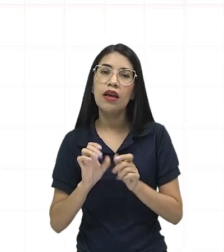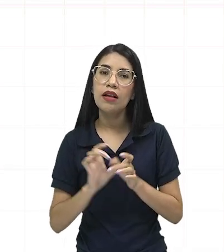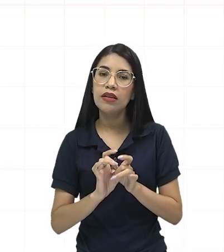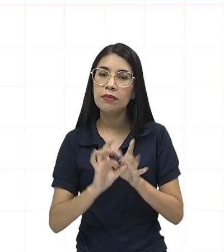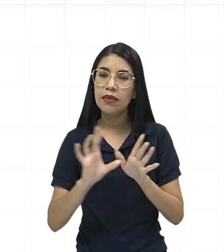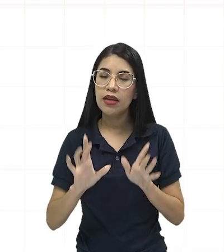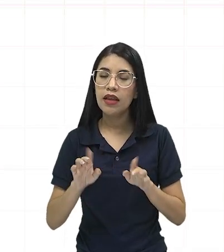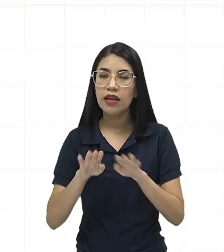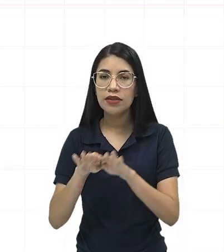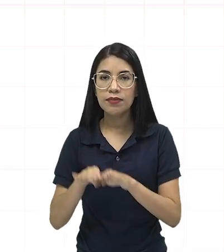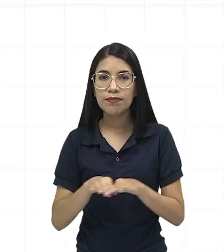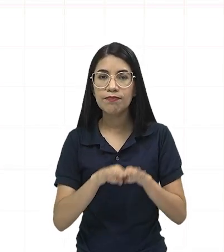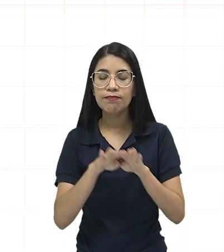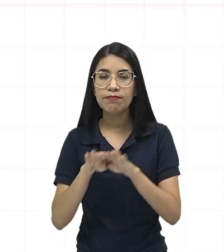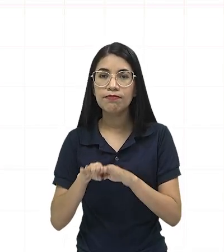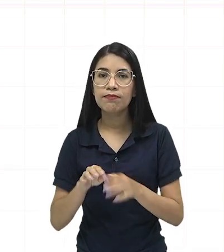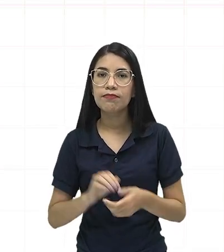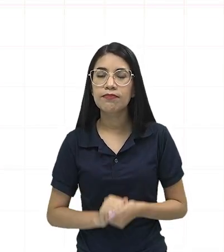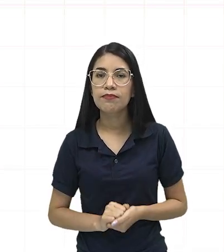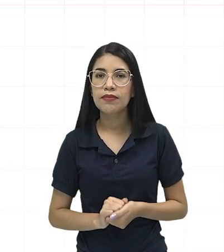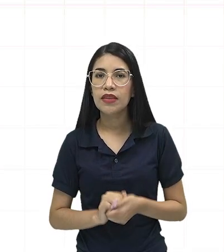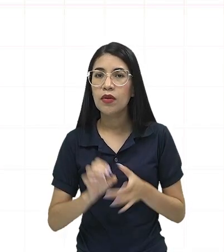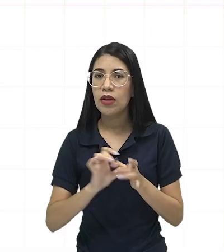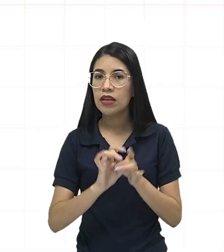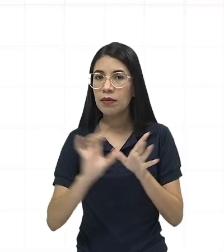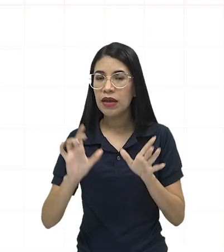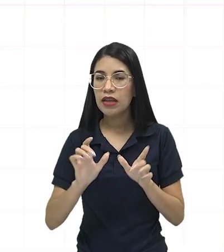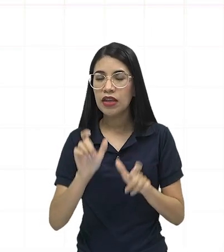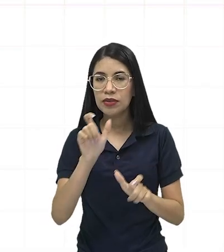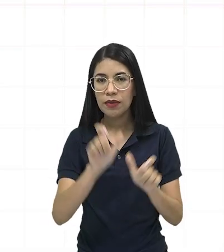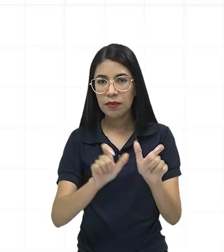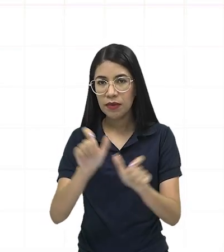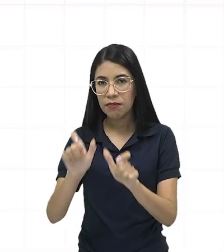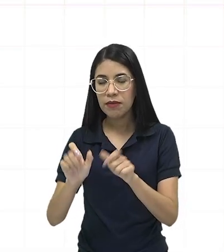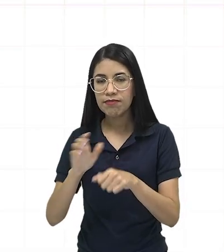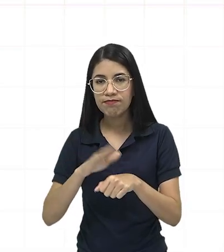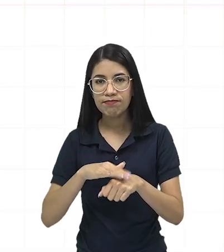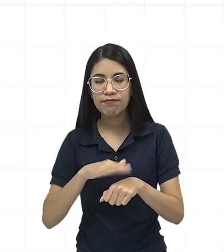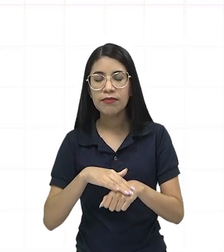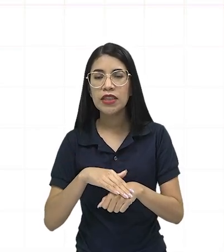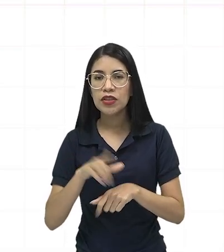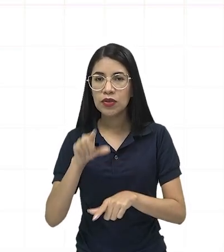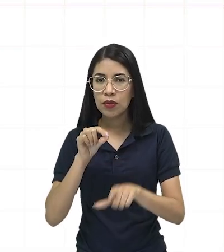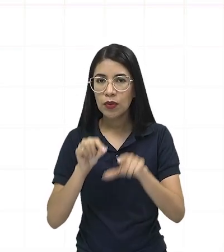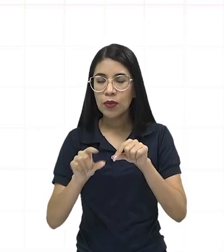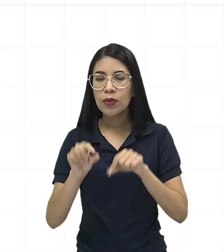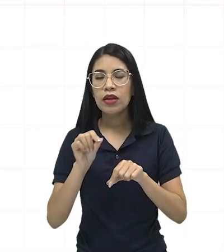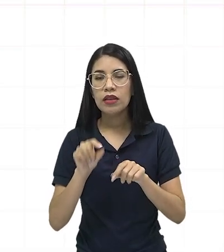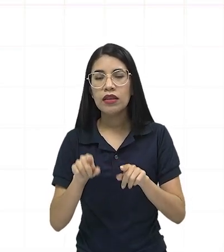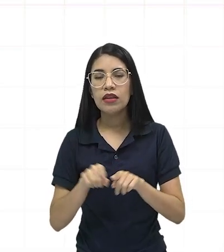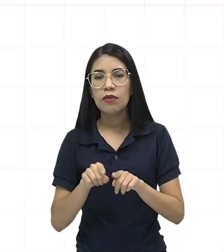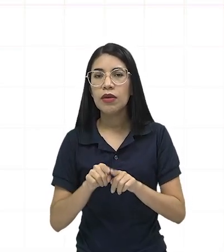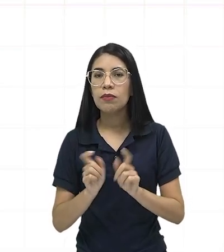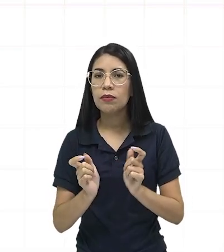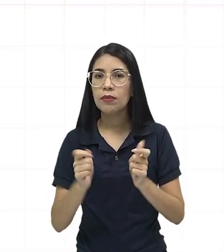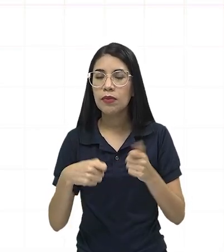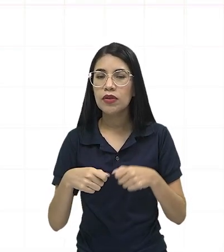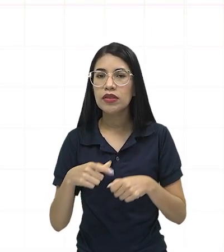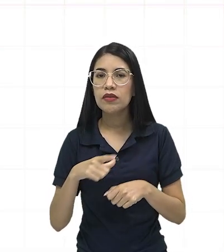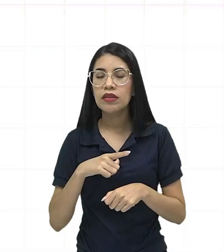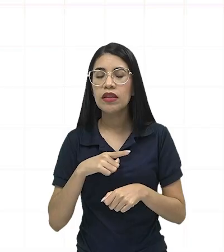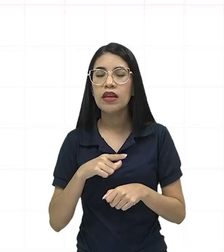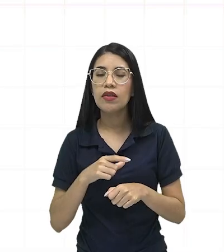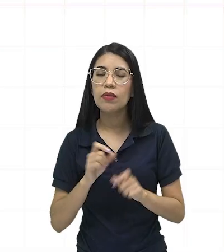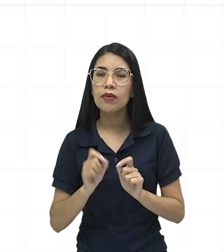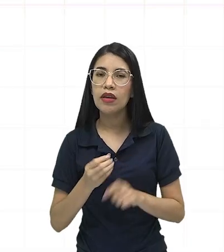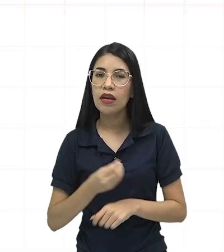liberdade e a igualdade, ou seja, a questão das liberdades individuais do sujeito tomar suas próprias decisões e de ter condições também semelhantes de